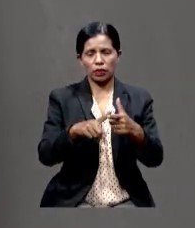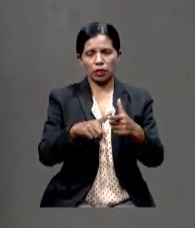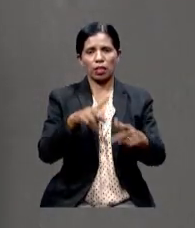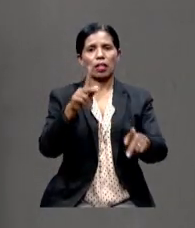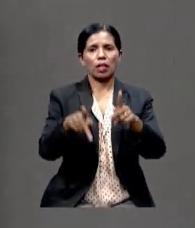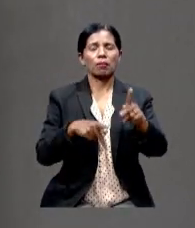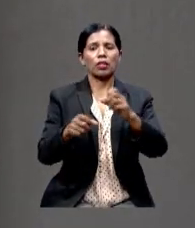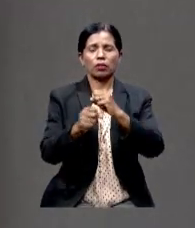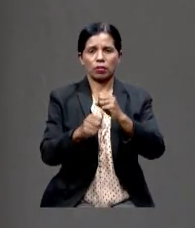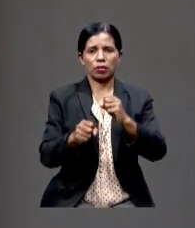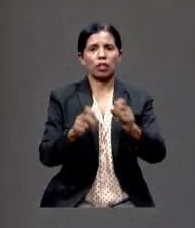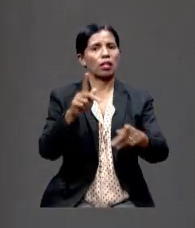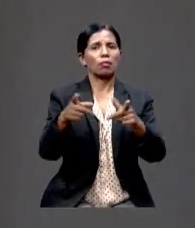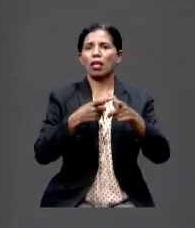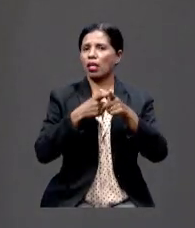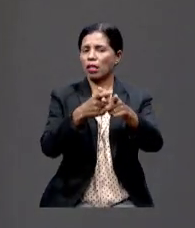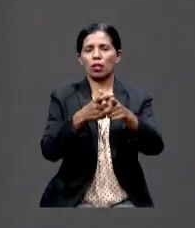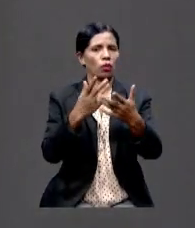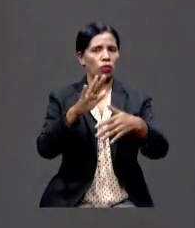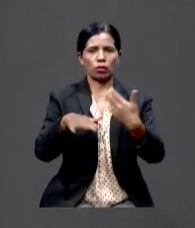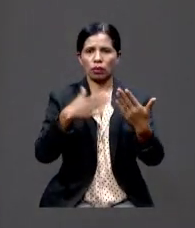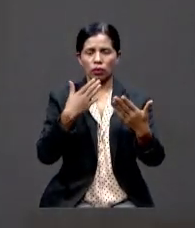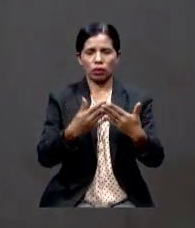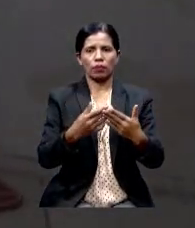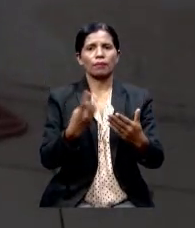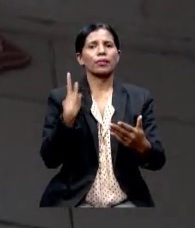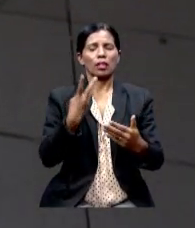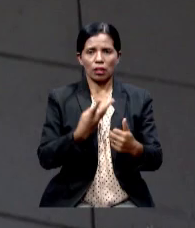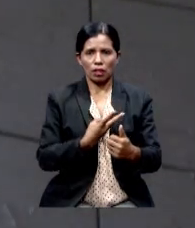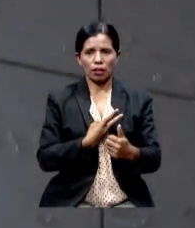éramos em Mahalai Cesa Anhoto, e ter só